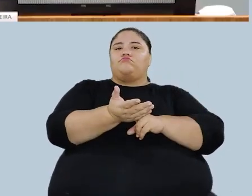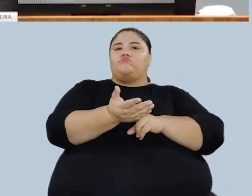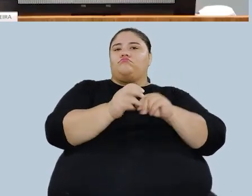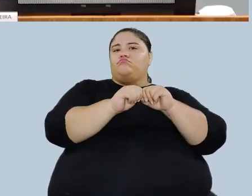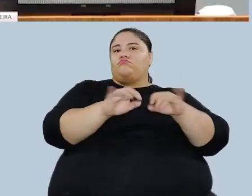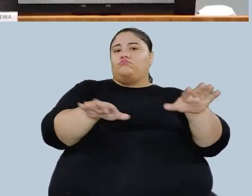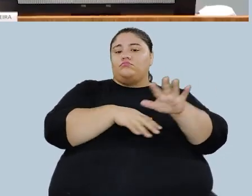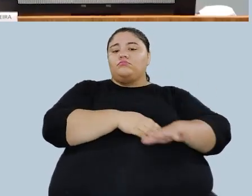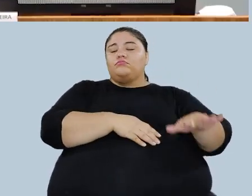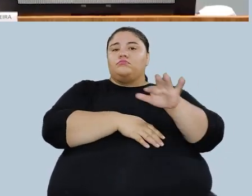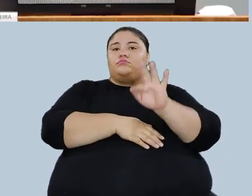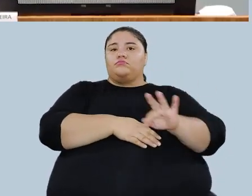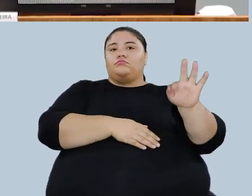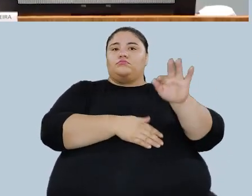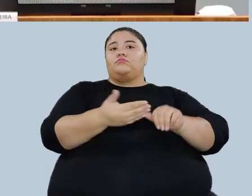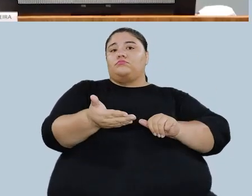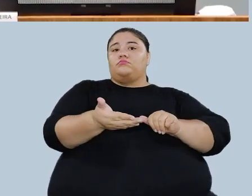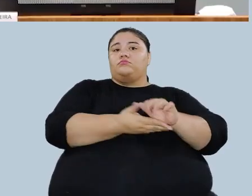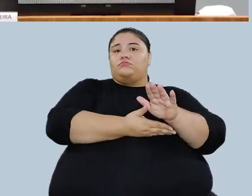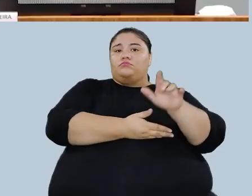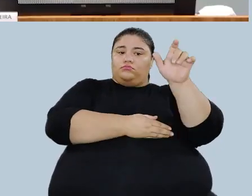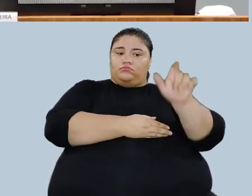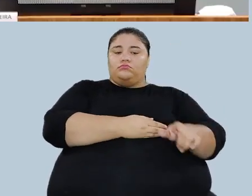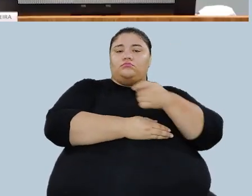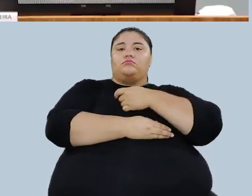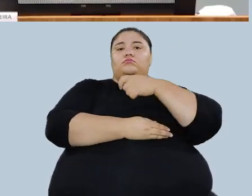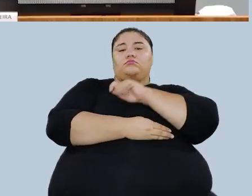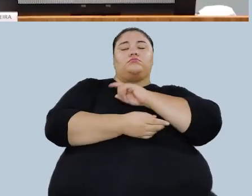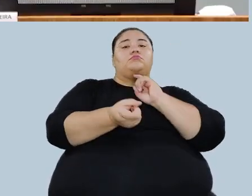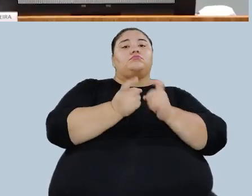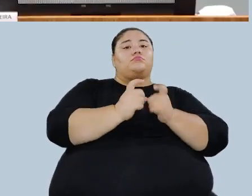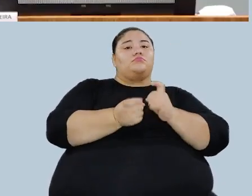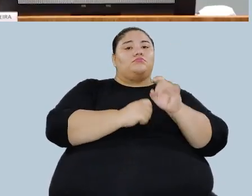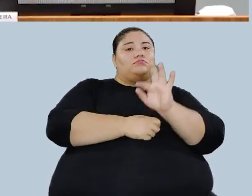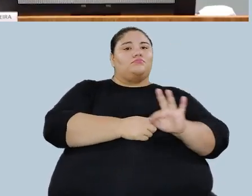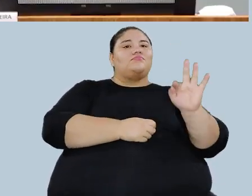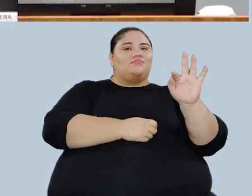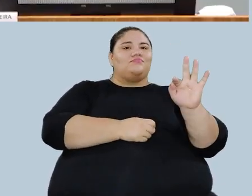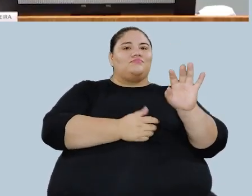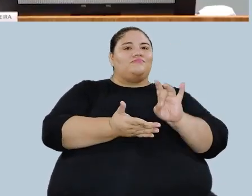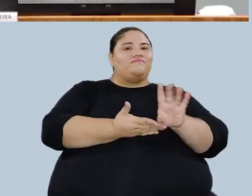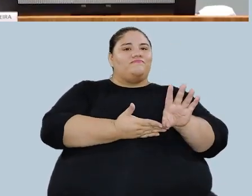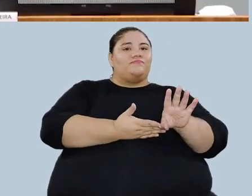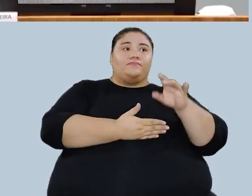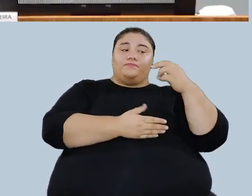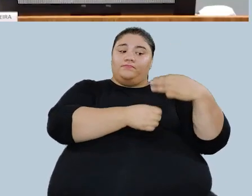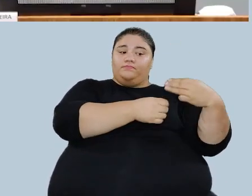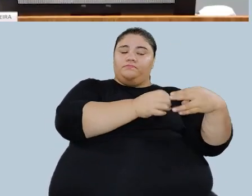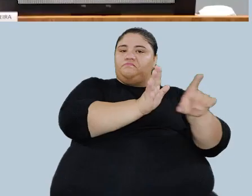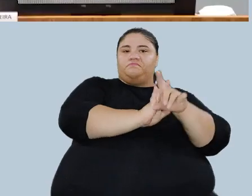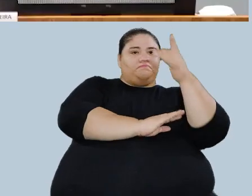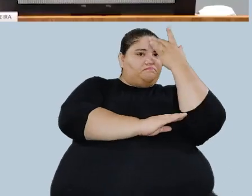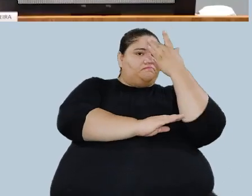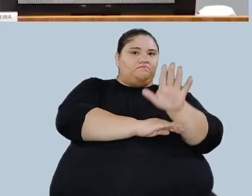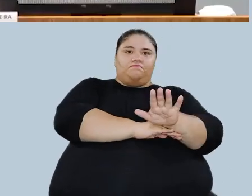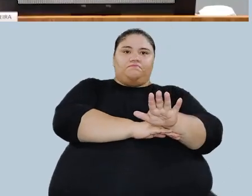no âmbito federal, leva à demissão do agente da administração federal. Nos municípios, eu não sei qual a legislação que está aplicada.